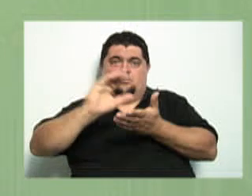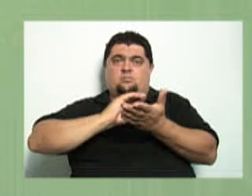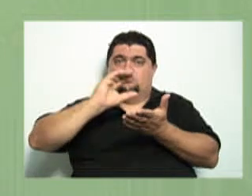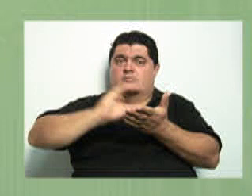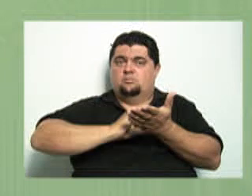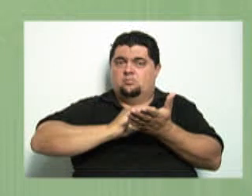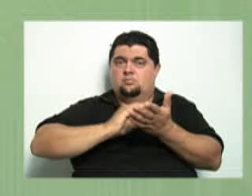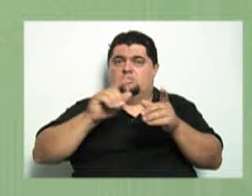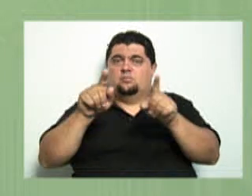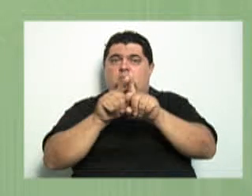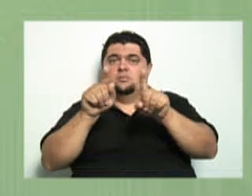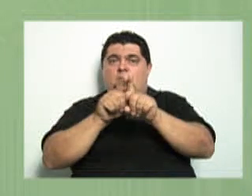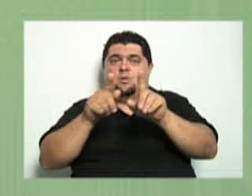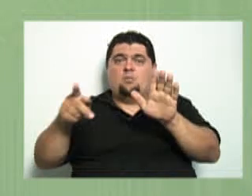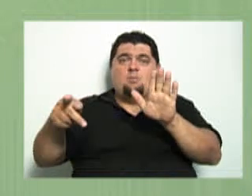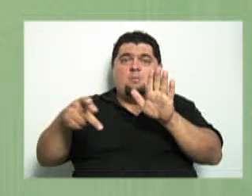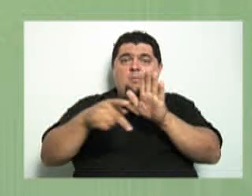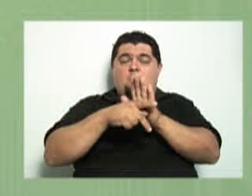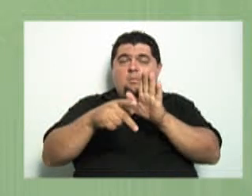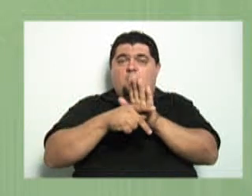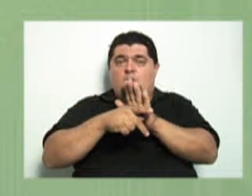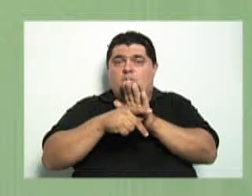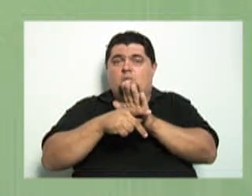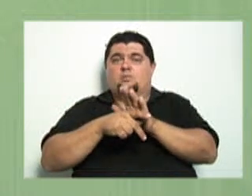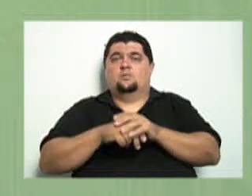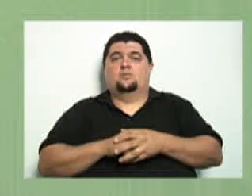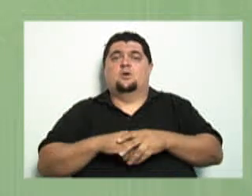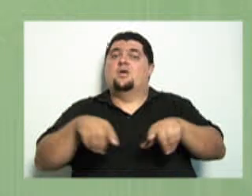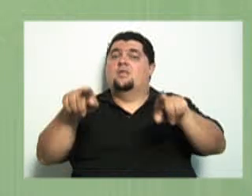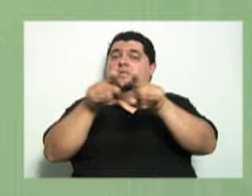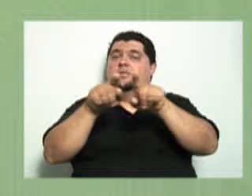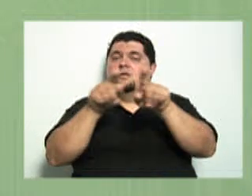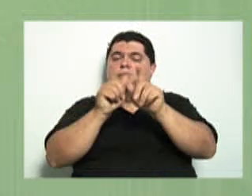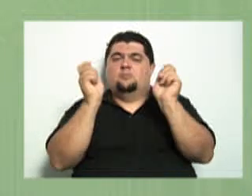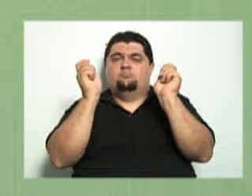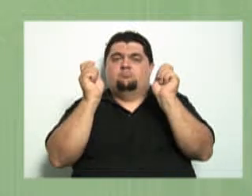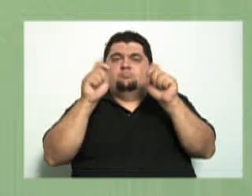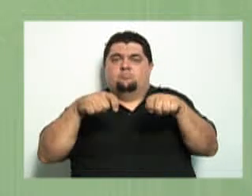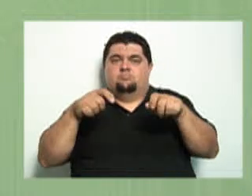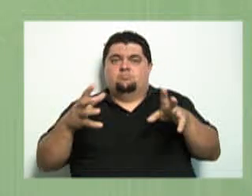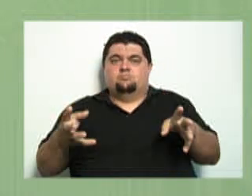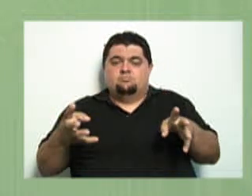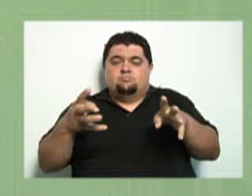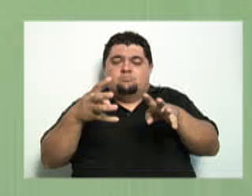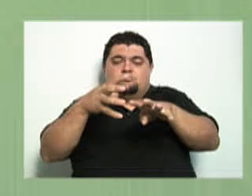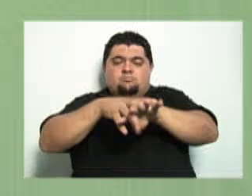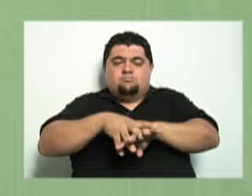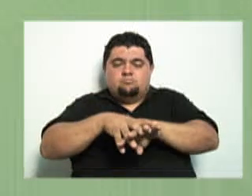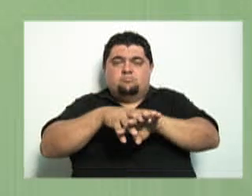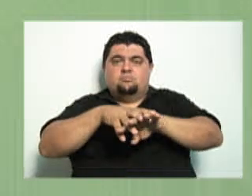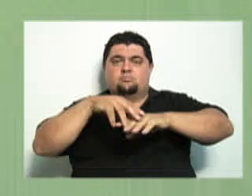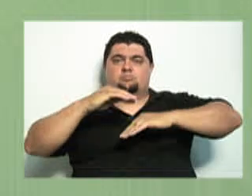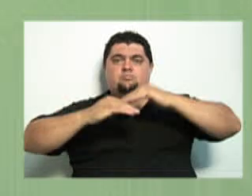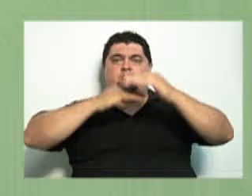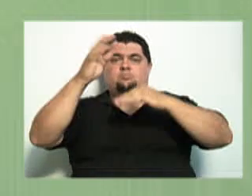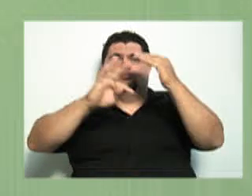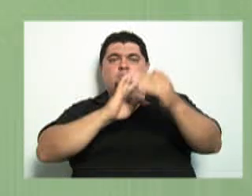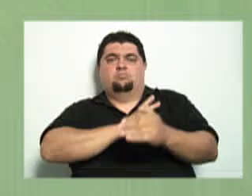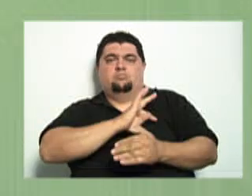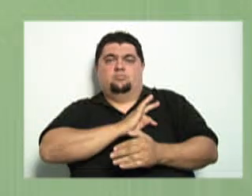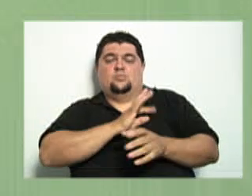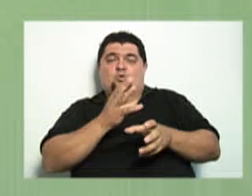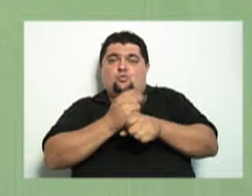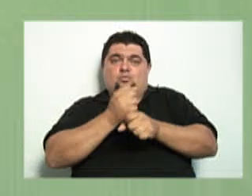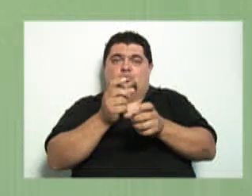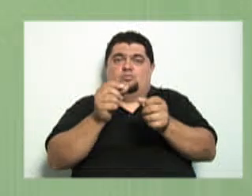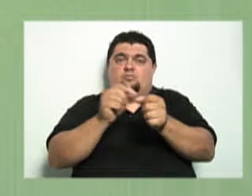em relação ao produto nacional e a capacidade de incorporação de progresso técnico à